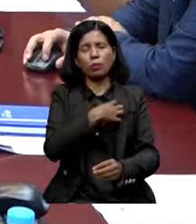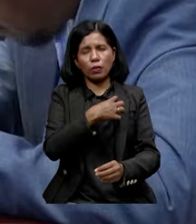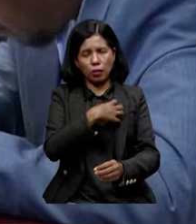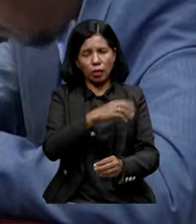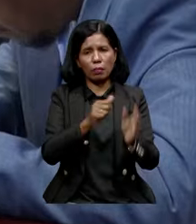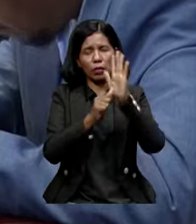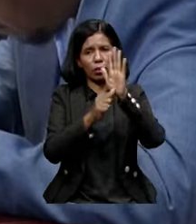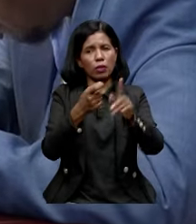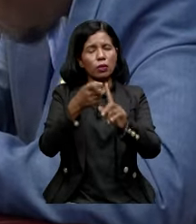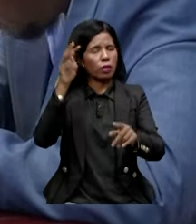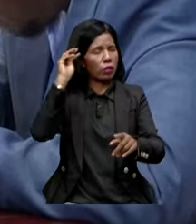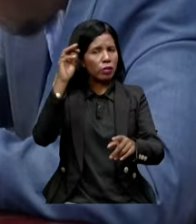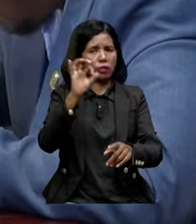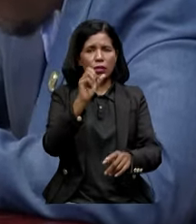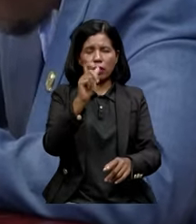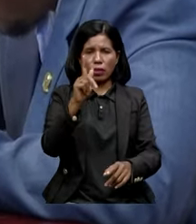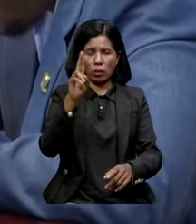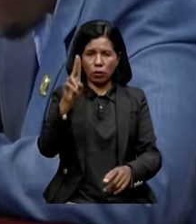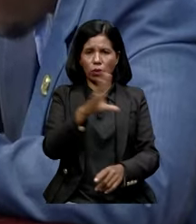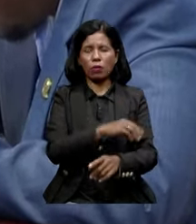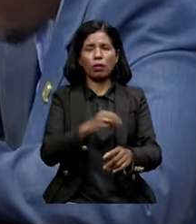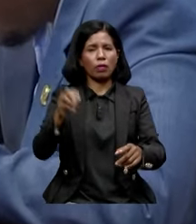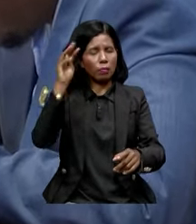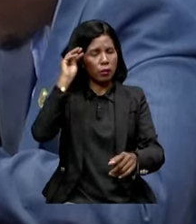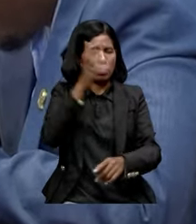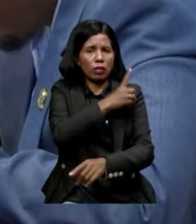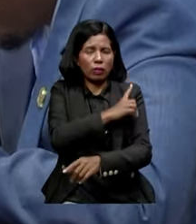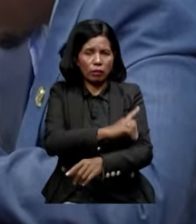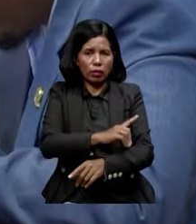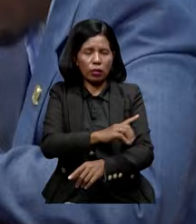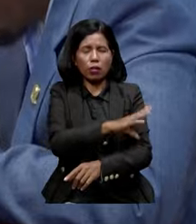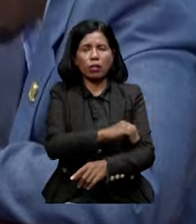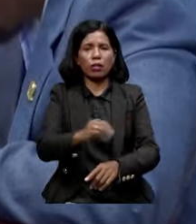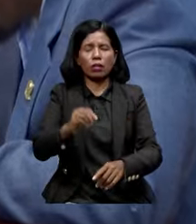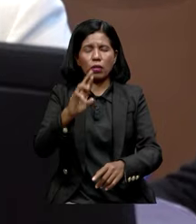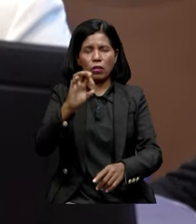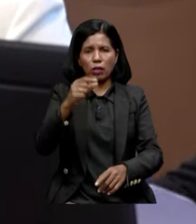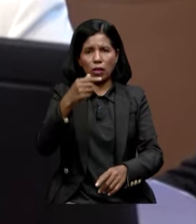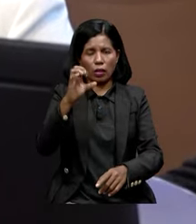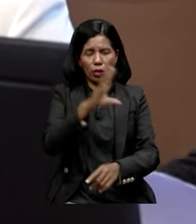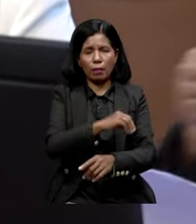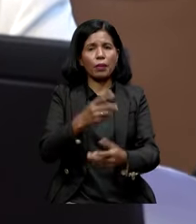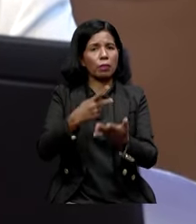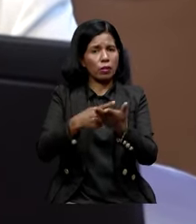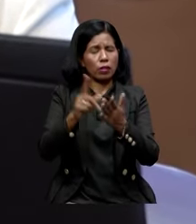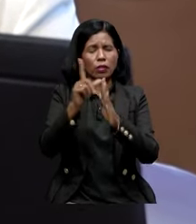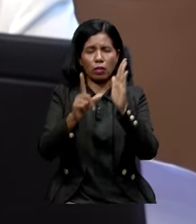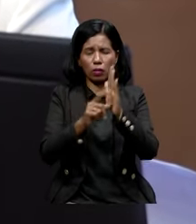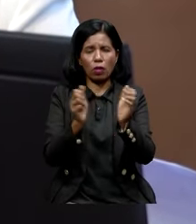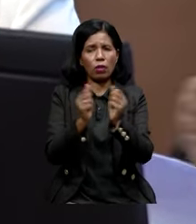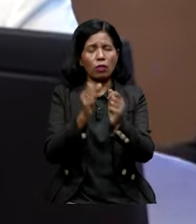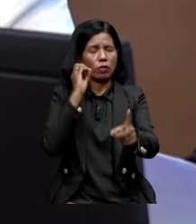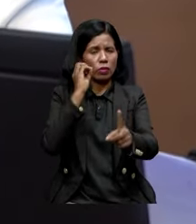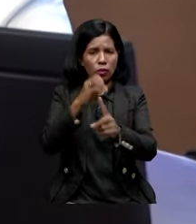ministro interior, Francisco da Costa Guterres, no ministro de defesa, Donaciano do Rosário Gomes. Projeto decreto-lei idane, com objetivo atu